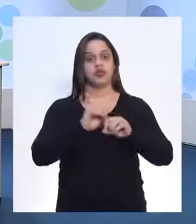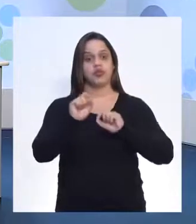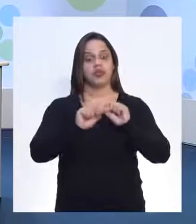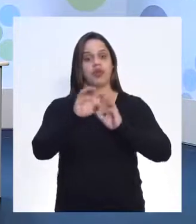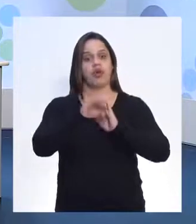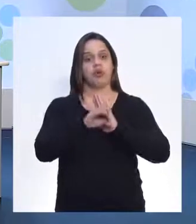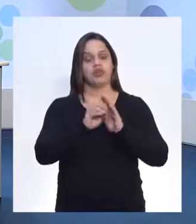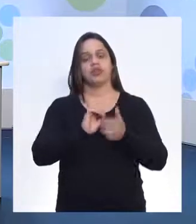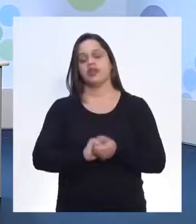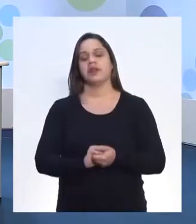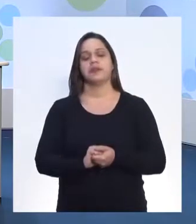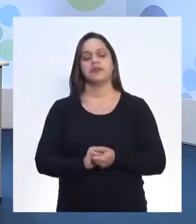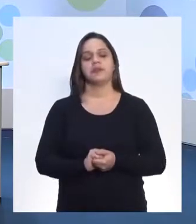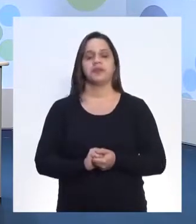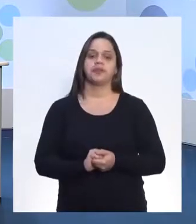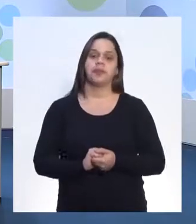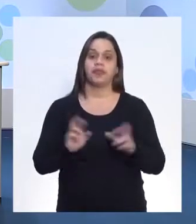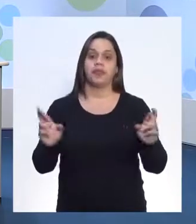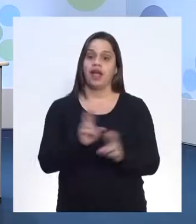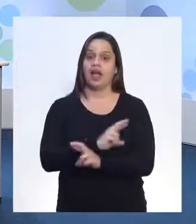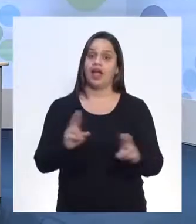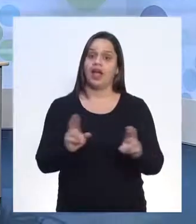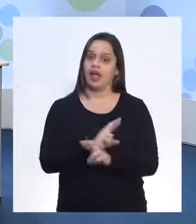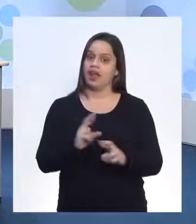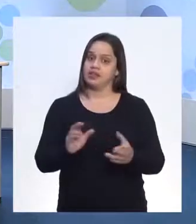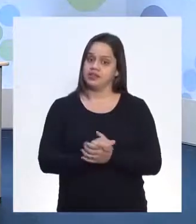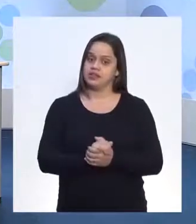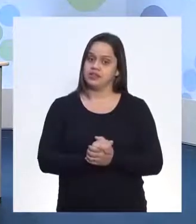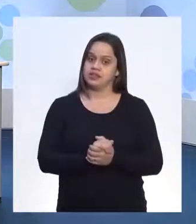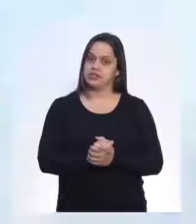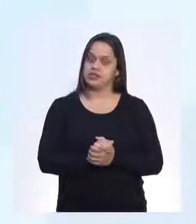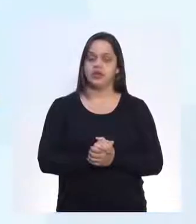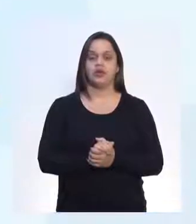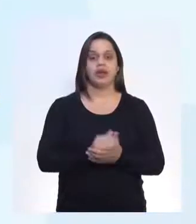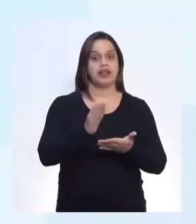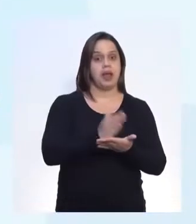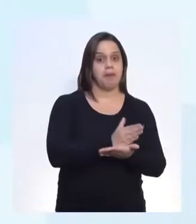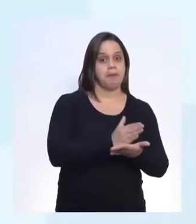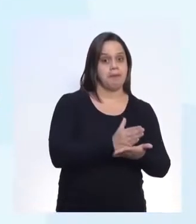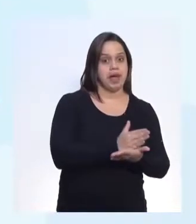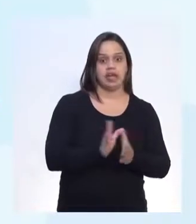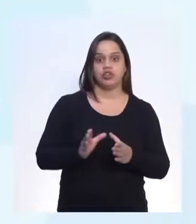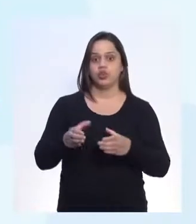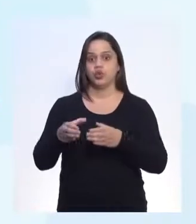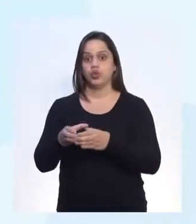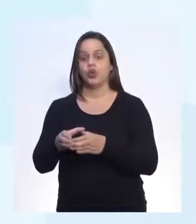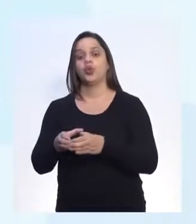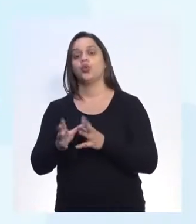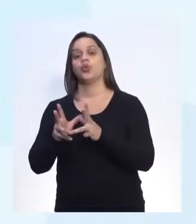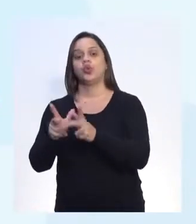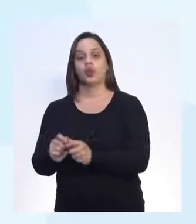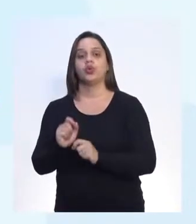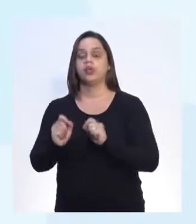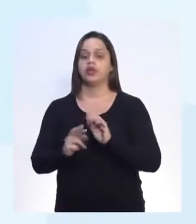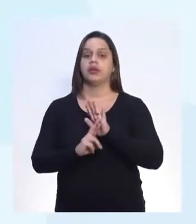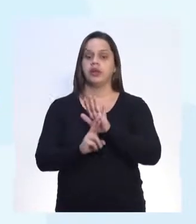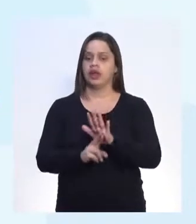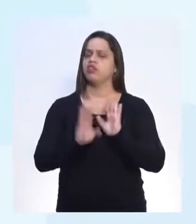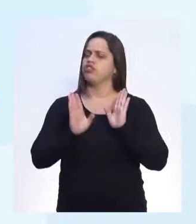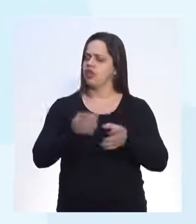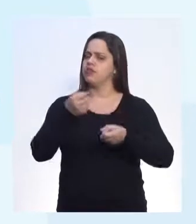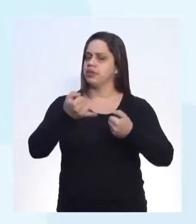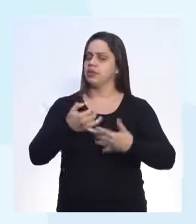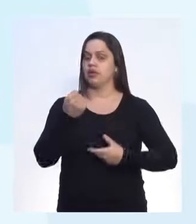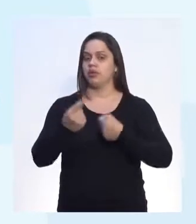A relação entre a parte e o todo pode ser representada, como a gente já falou, não é? E algumas vezes deve perceber, não é, que